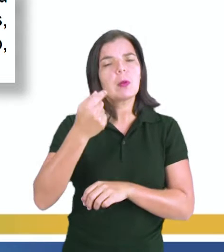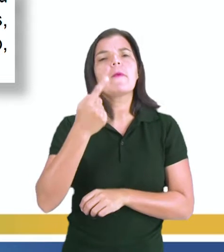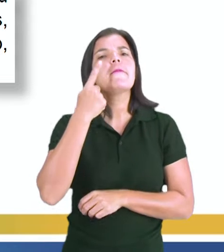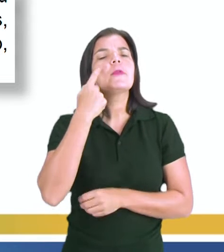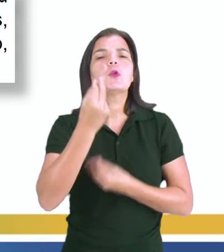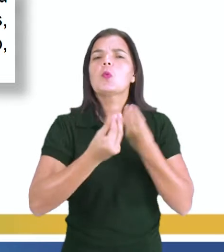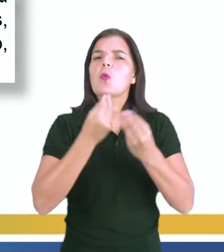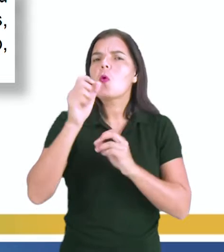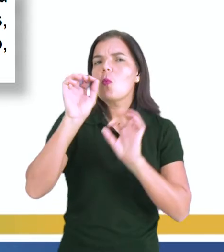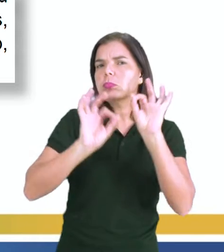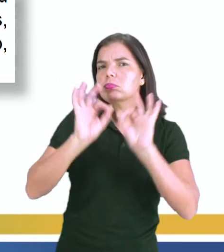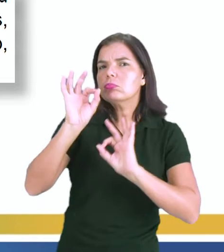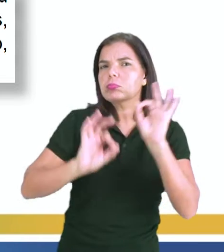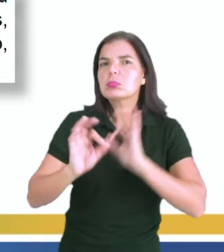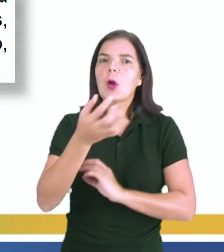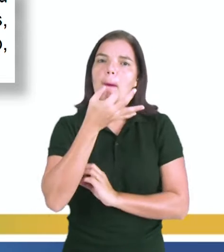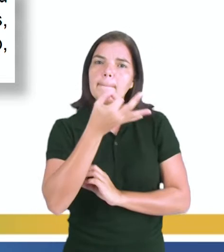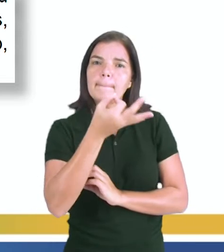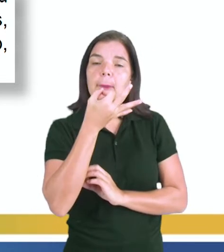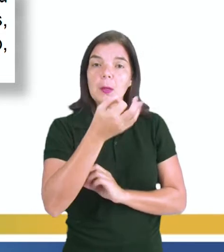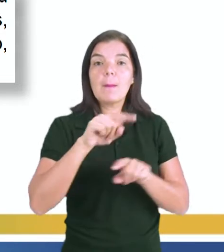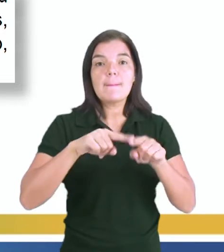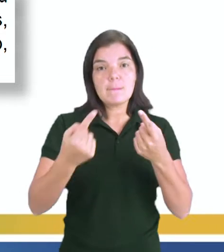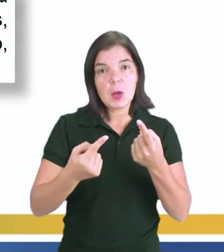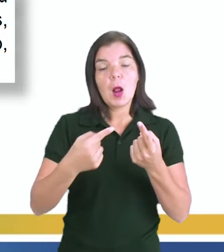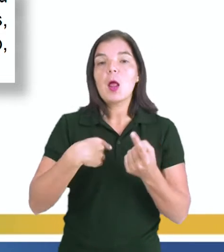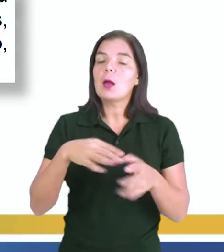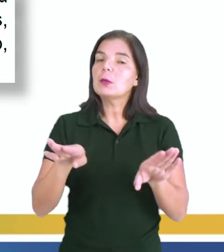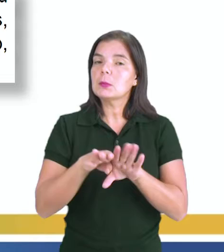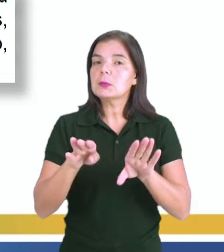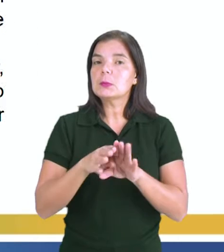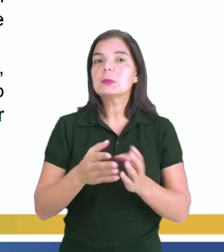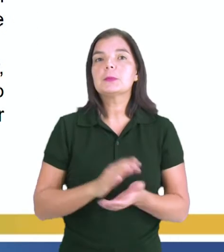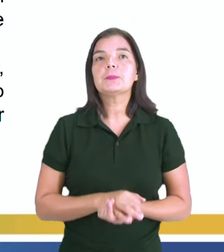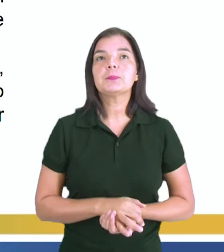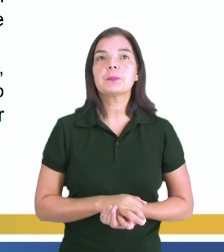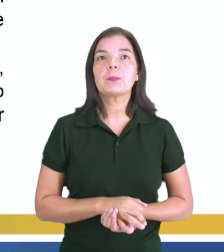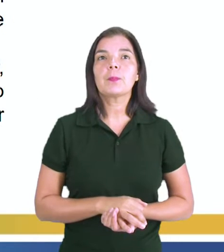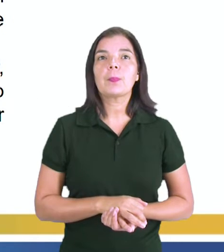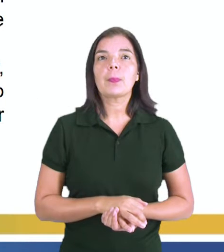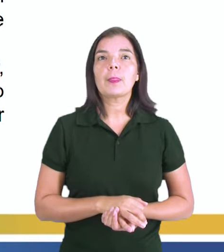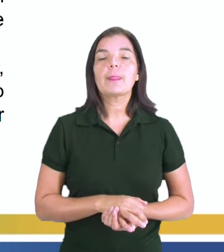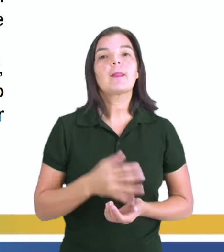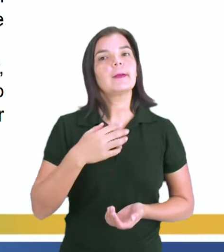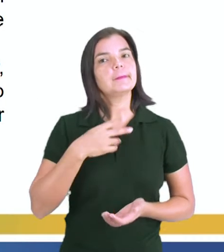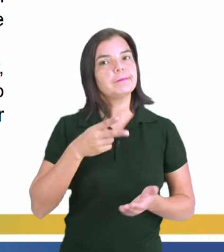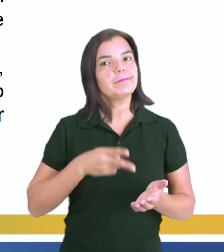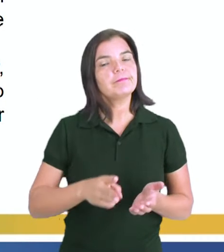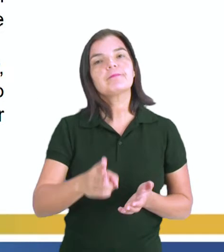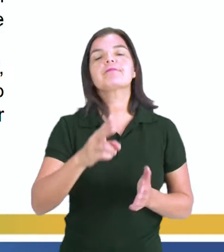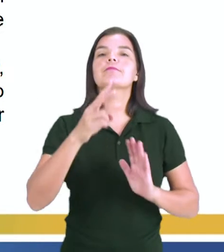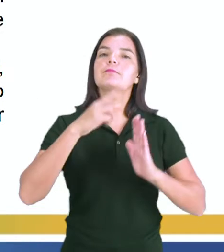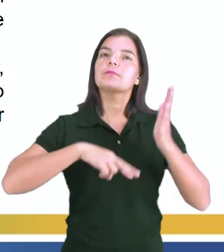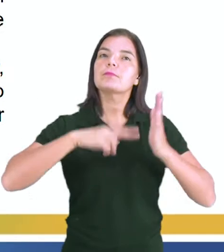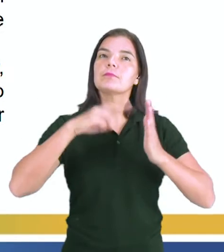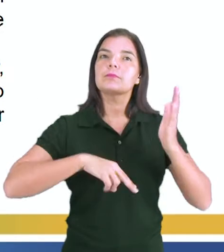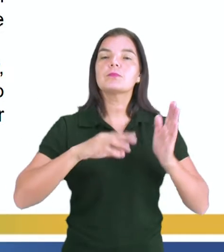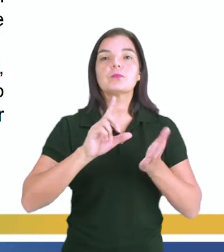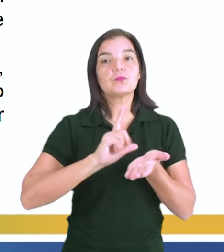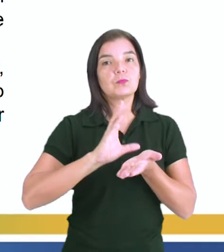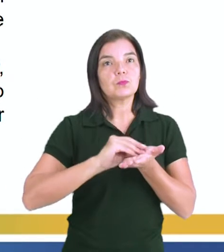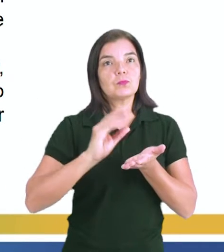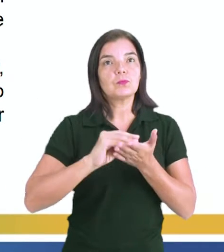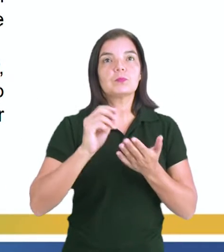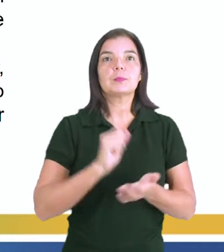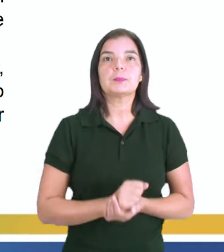como o autor organiza os argumentos, né, para defender esse ponto de vista dele. Aí nós temos aí a continuação dessa leitura do artigo de